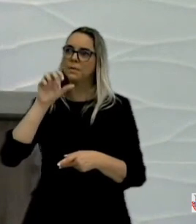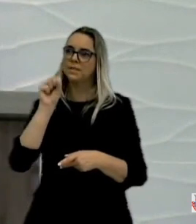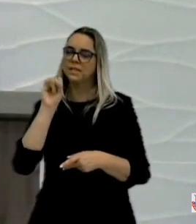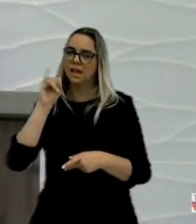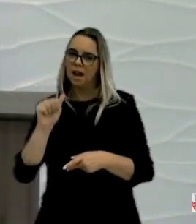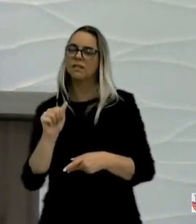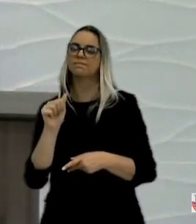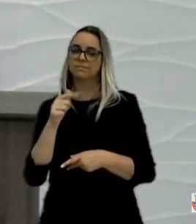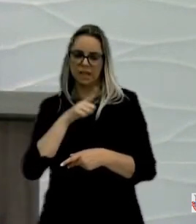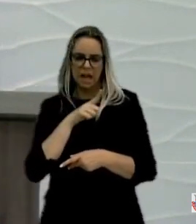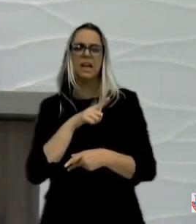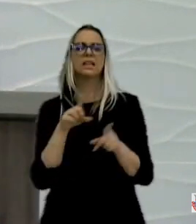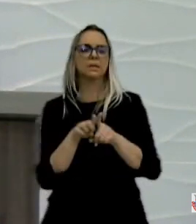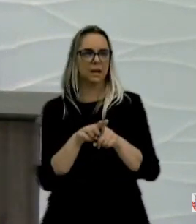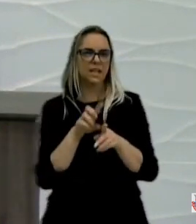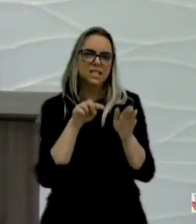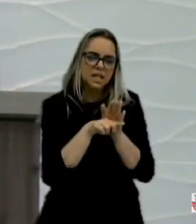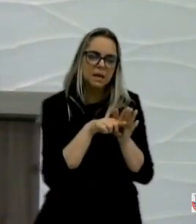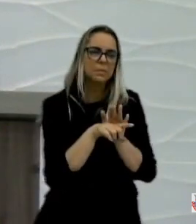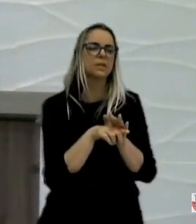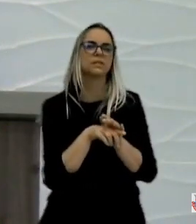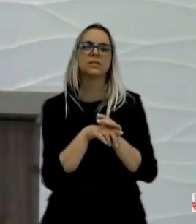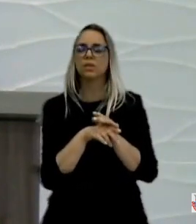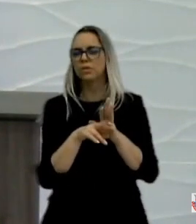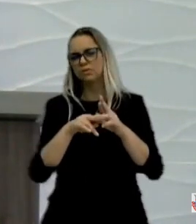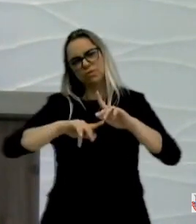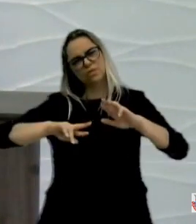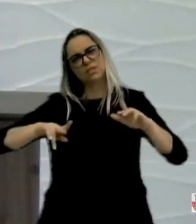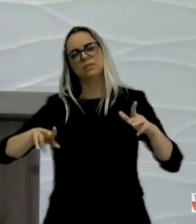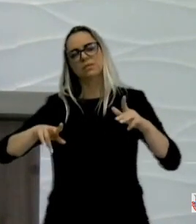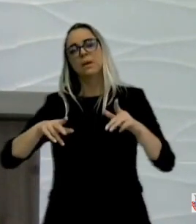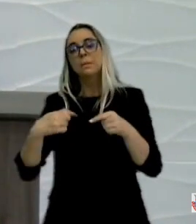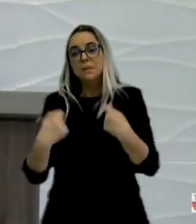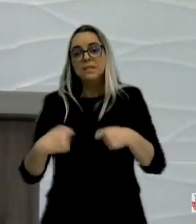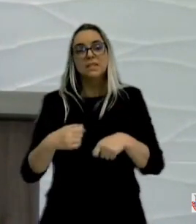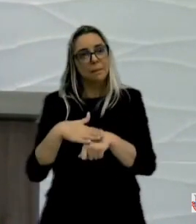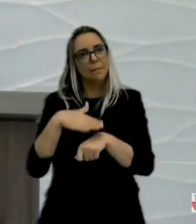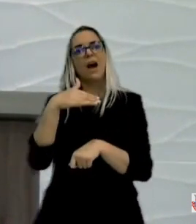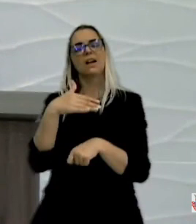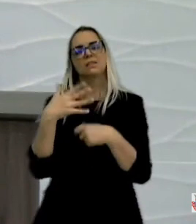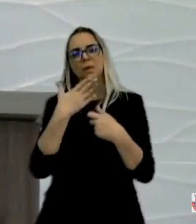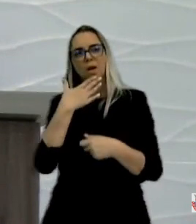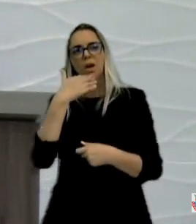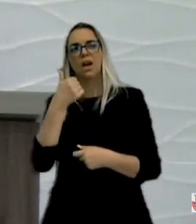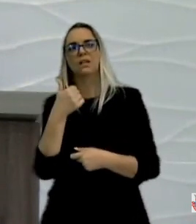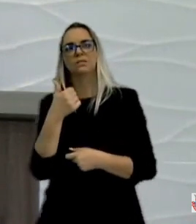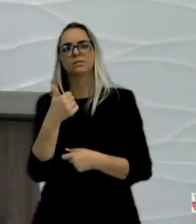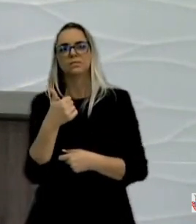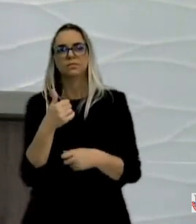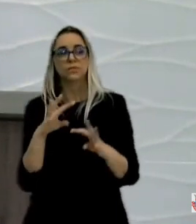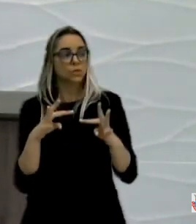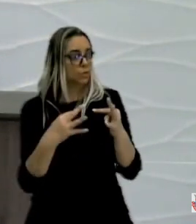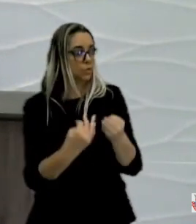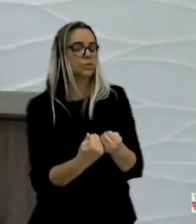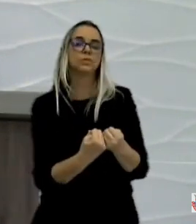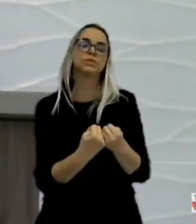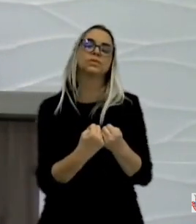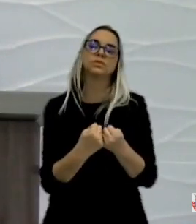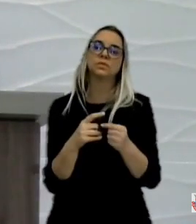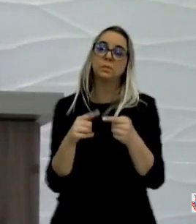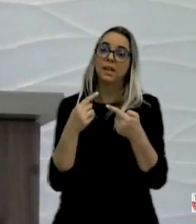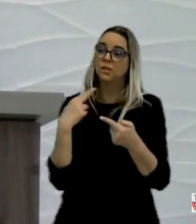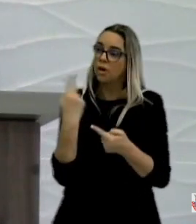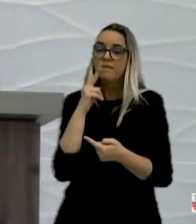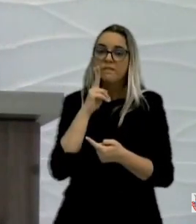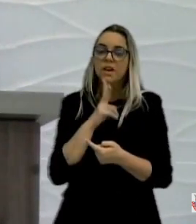município. É como eu já disse, precisa se melhorar muito em todas as áreas. Mas isso a gente vê.